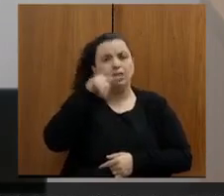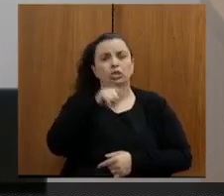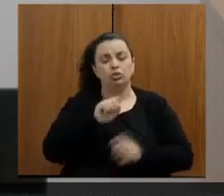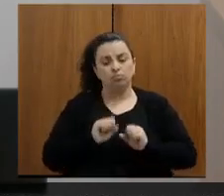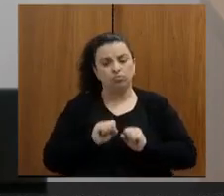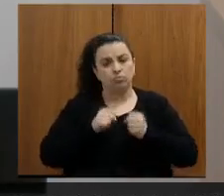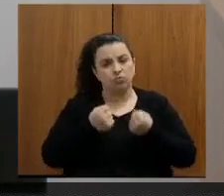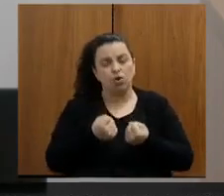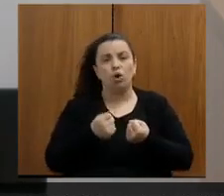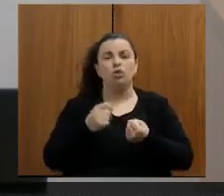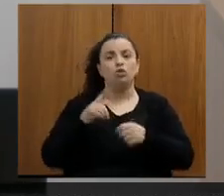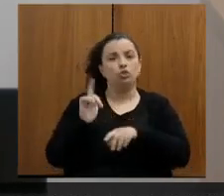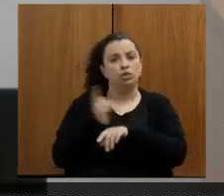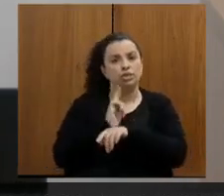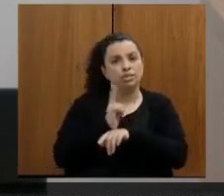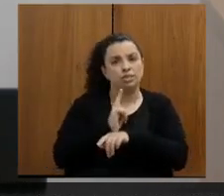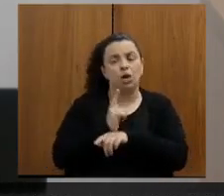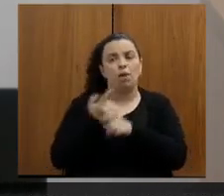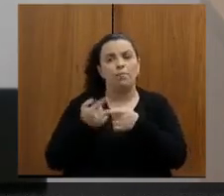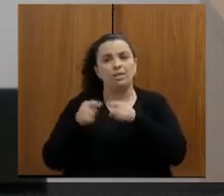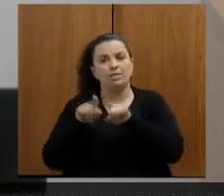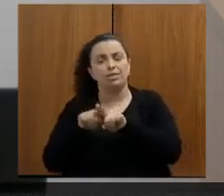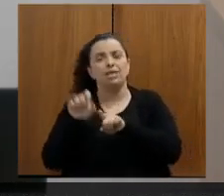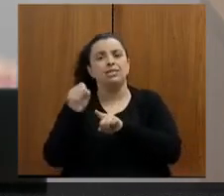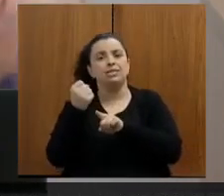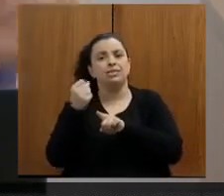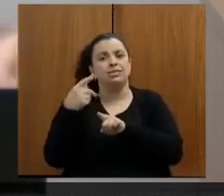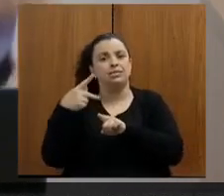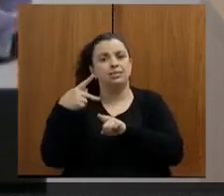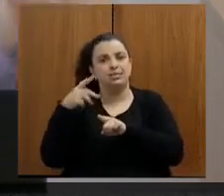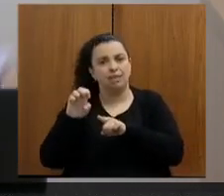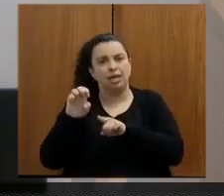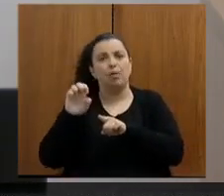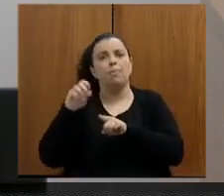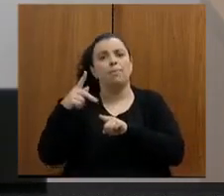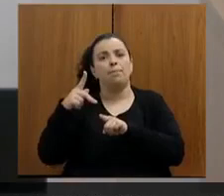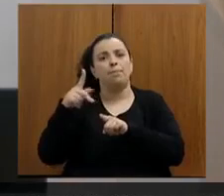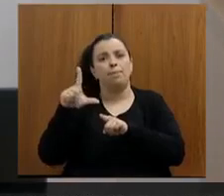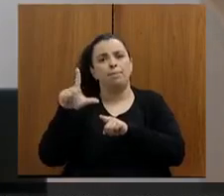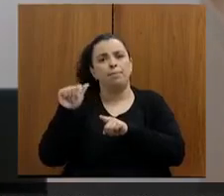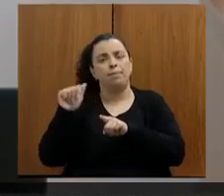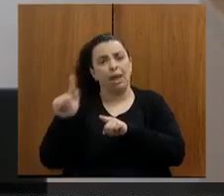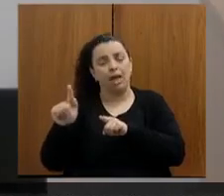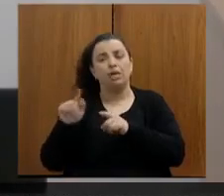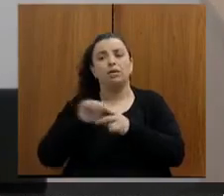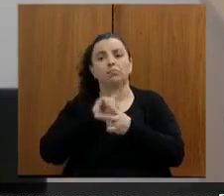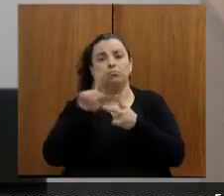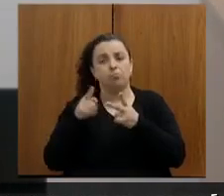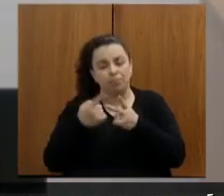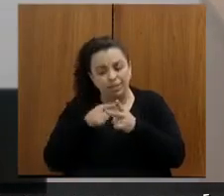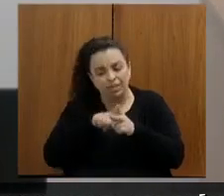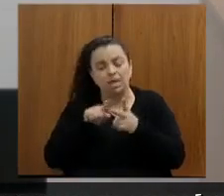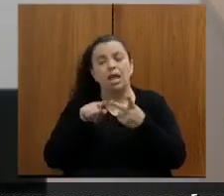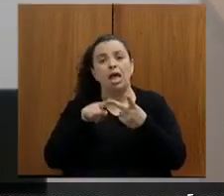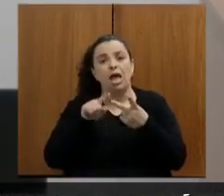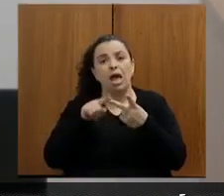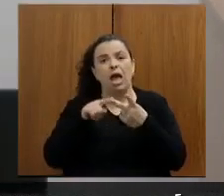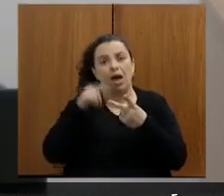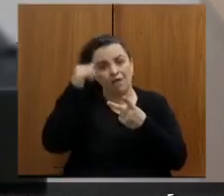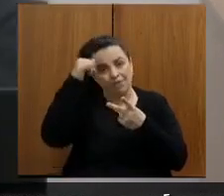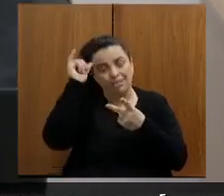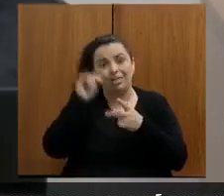gestão junto à Seplag junto à fazenda mas a tal da cor fim Professor Cleiton